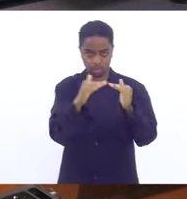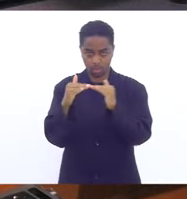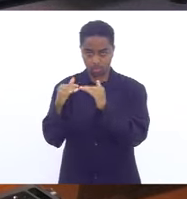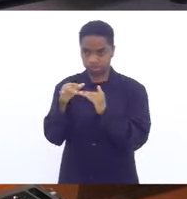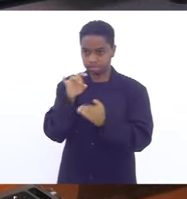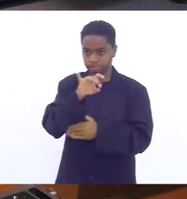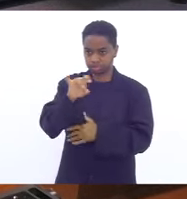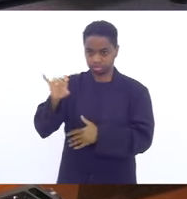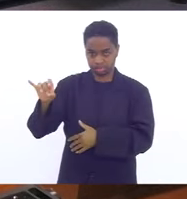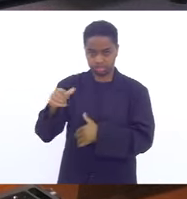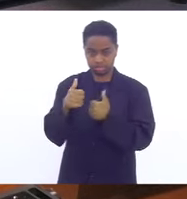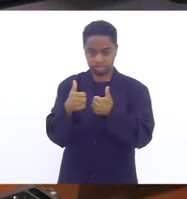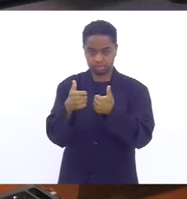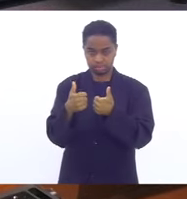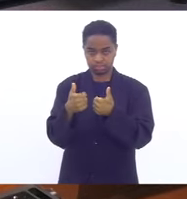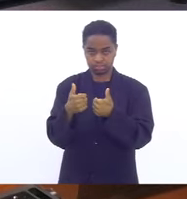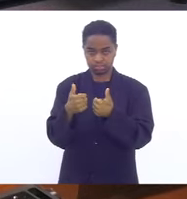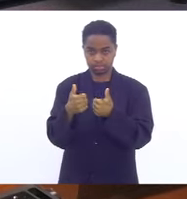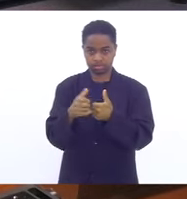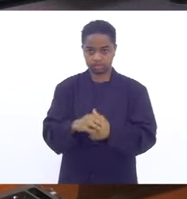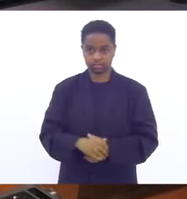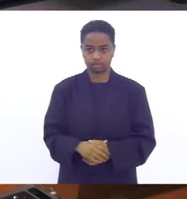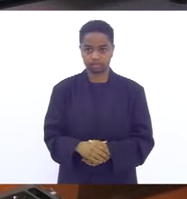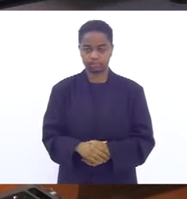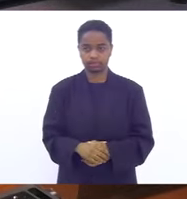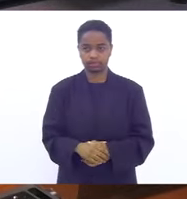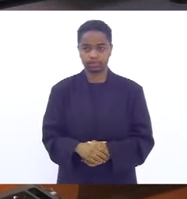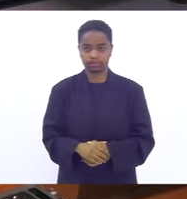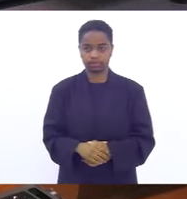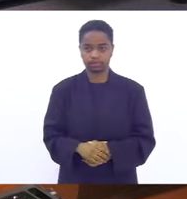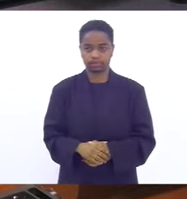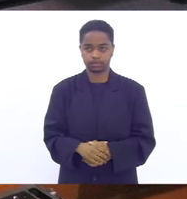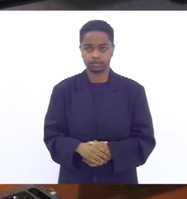deputado Jari, deputado Luiz Cláudio, deputado